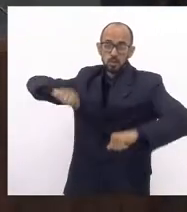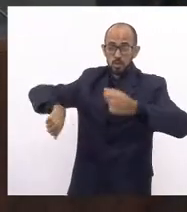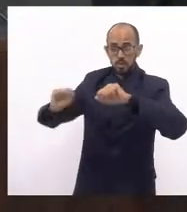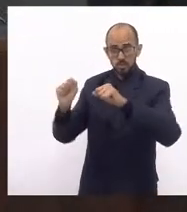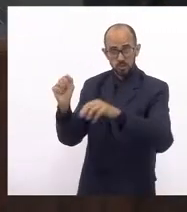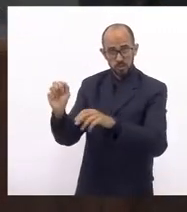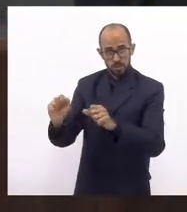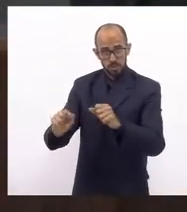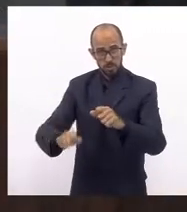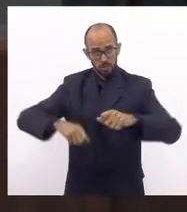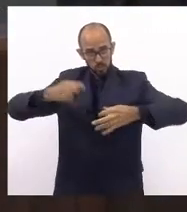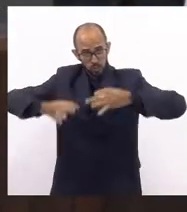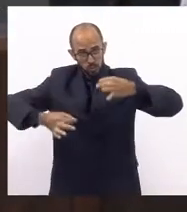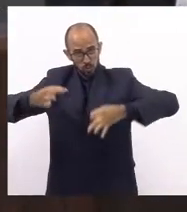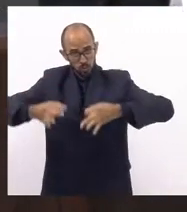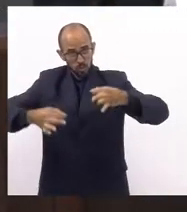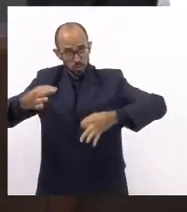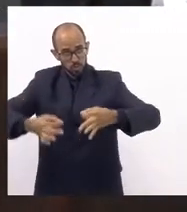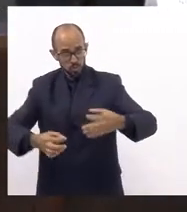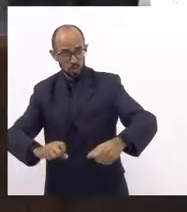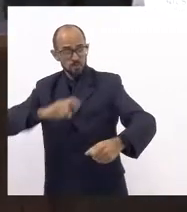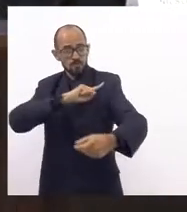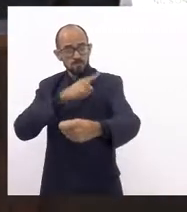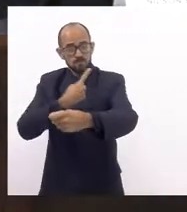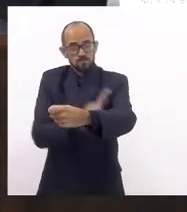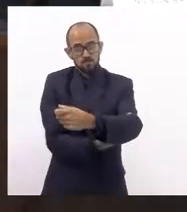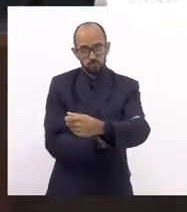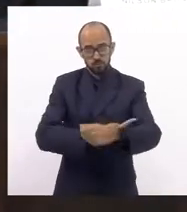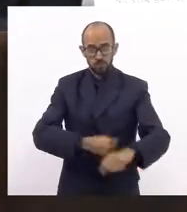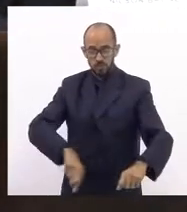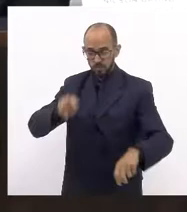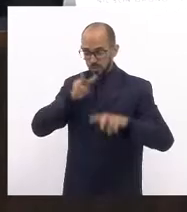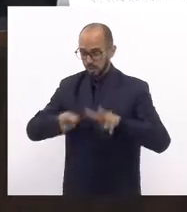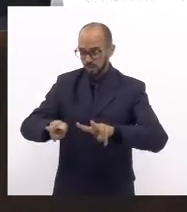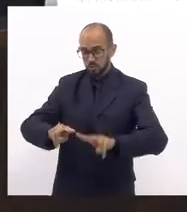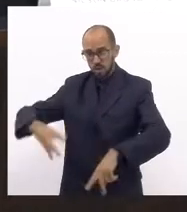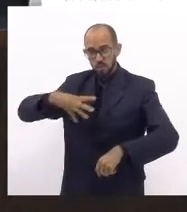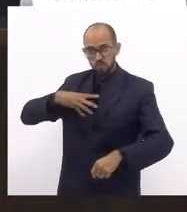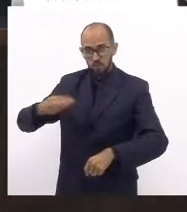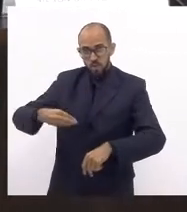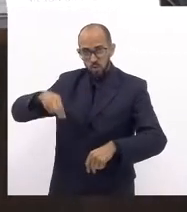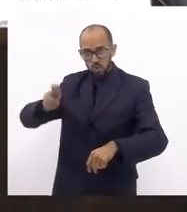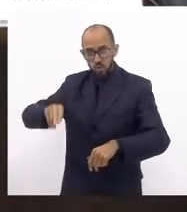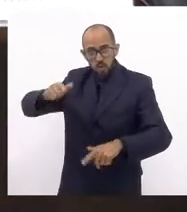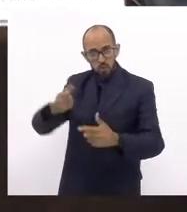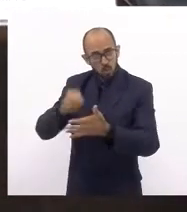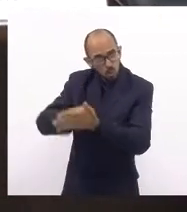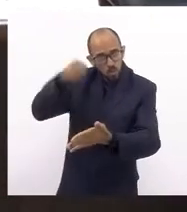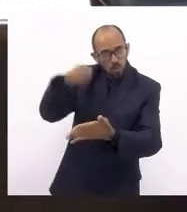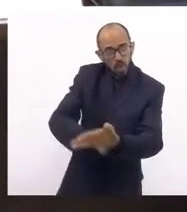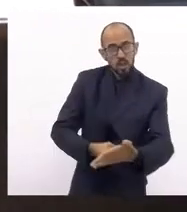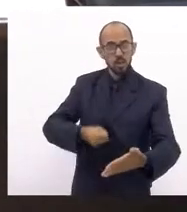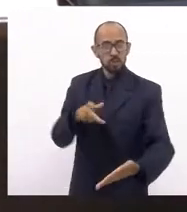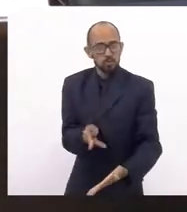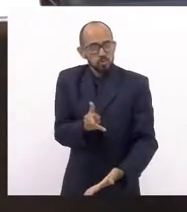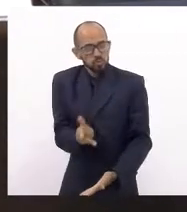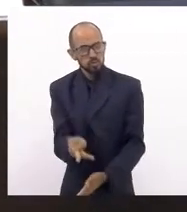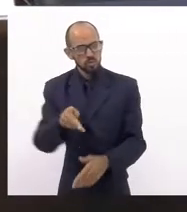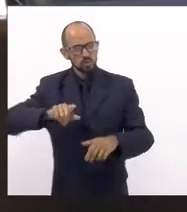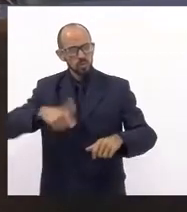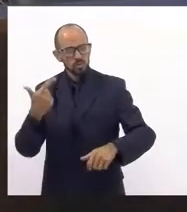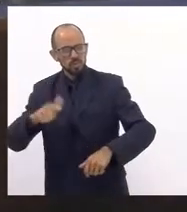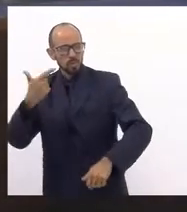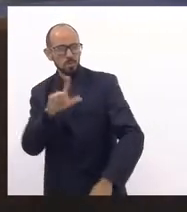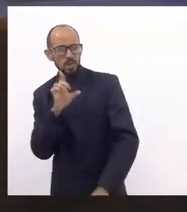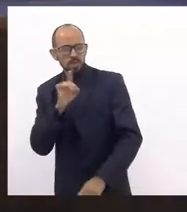Servos da justiça, clama forte. Verás que o filho teu não foge à luta, nem tem ninguém